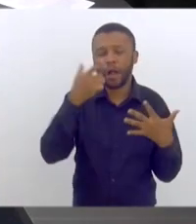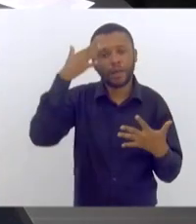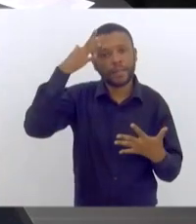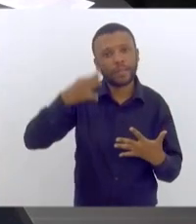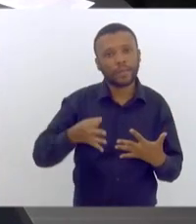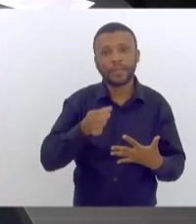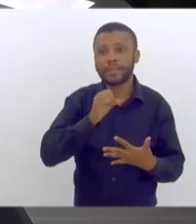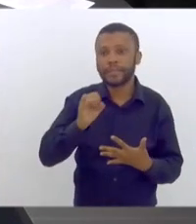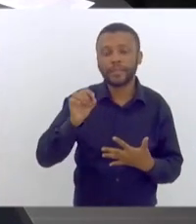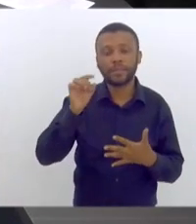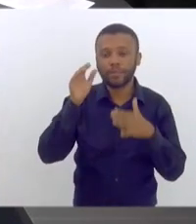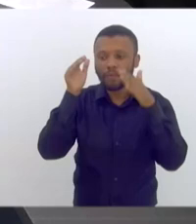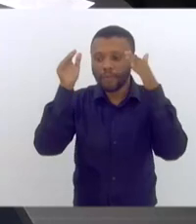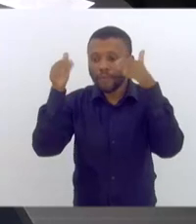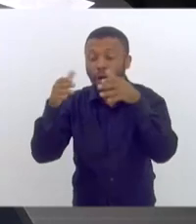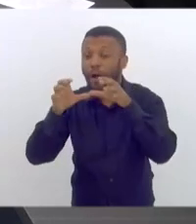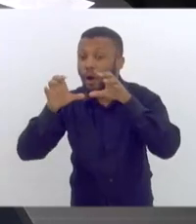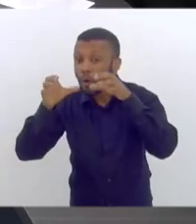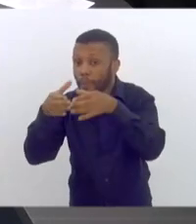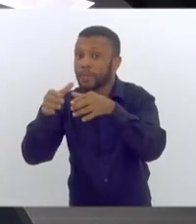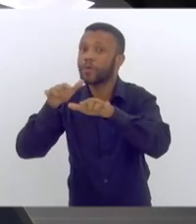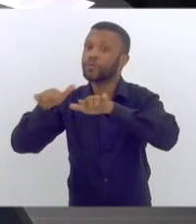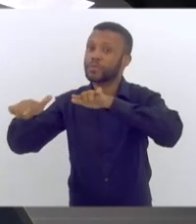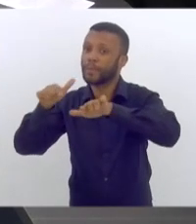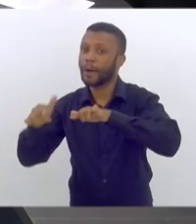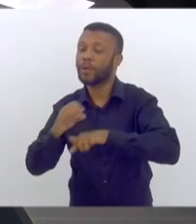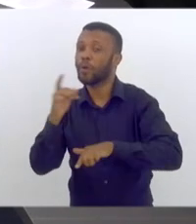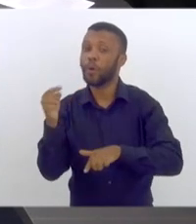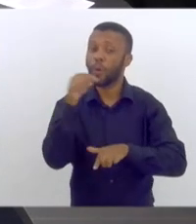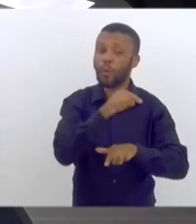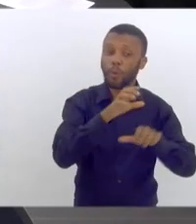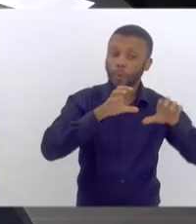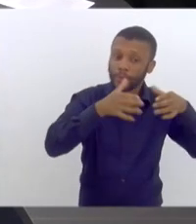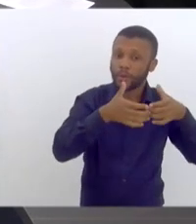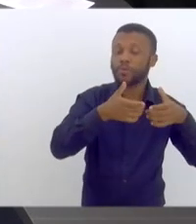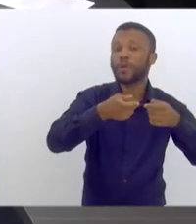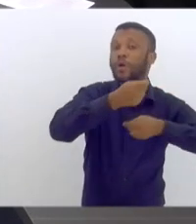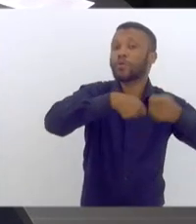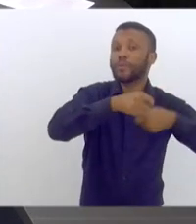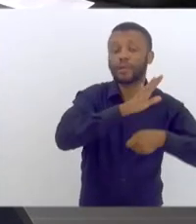a senhora vai para o trabalho ou vai para para economia